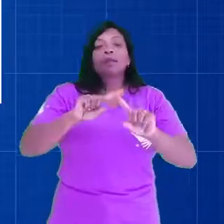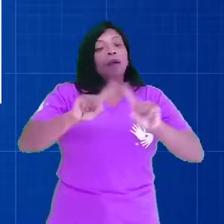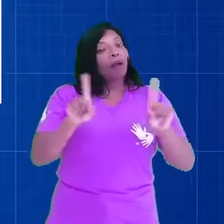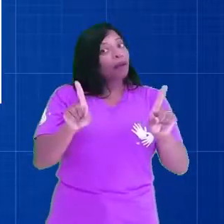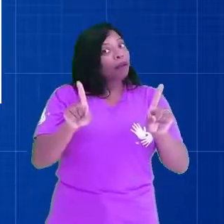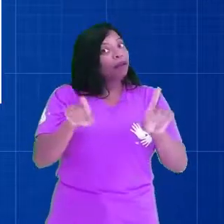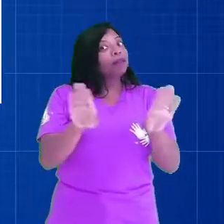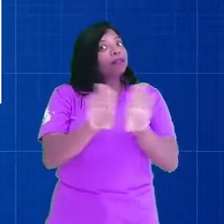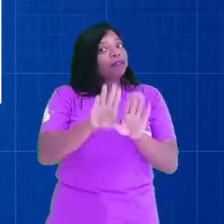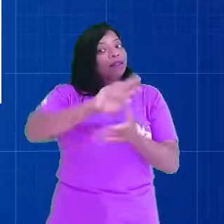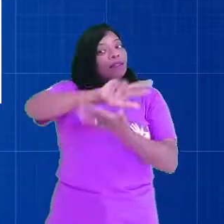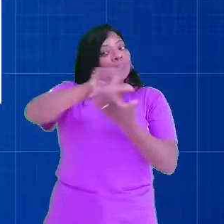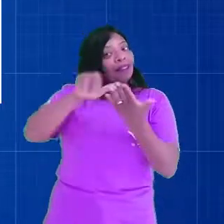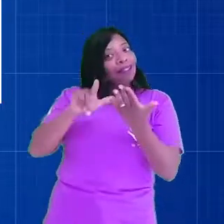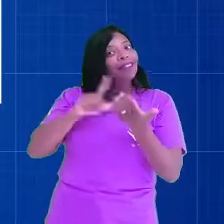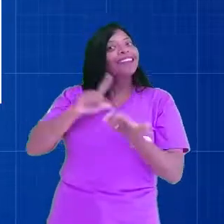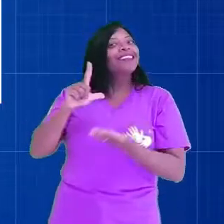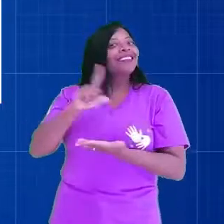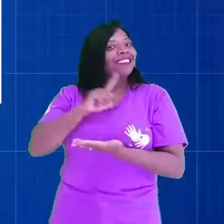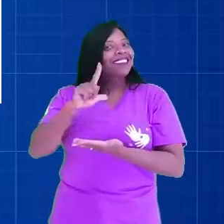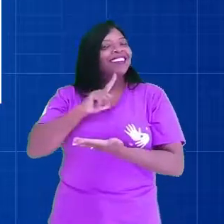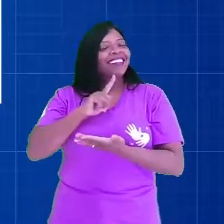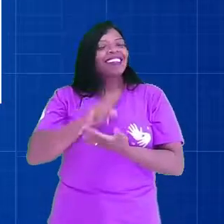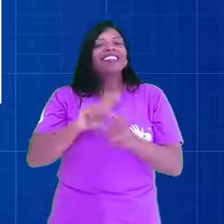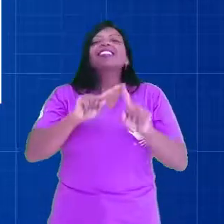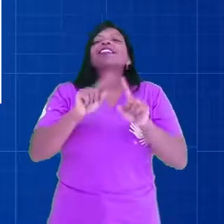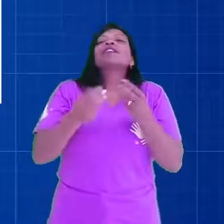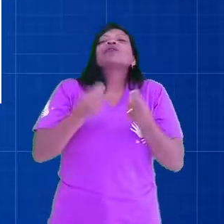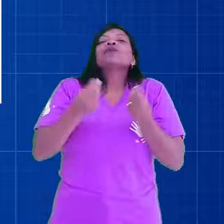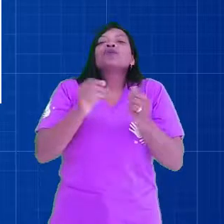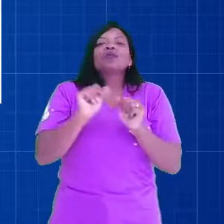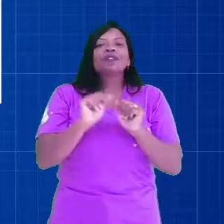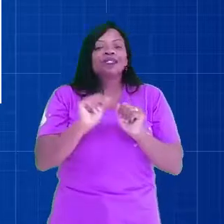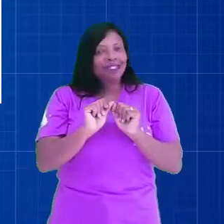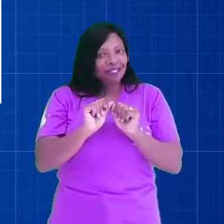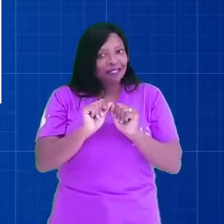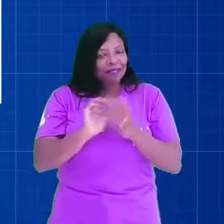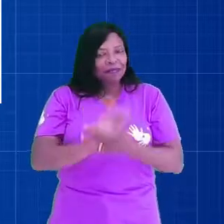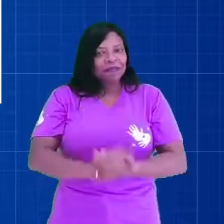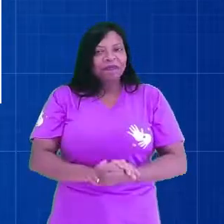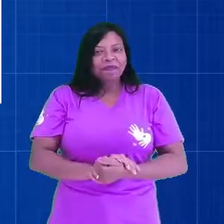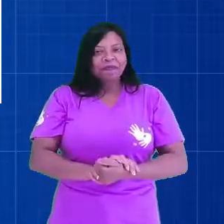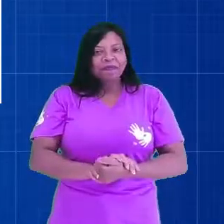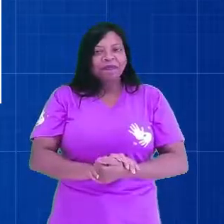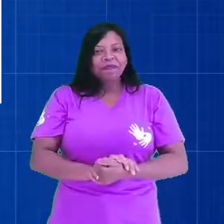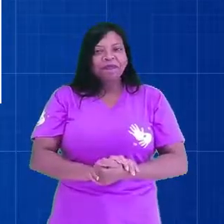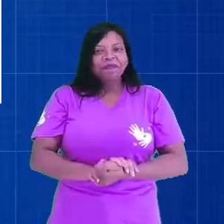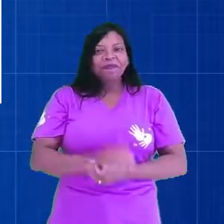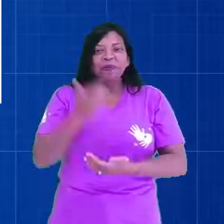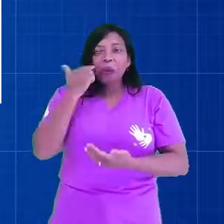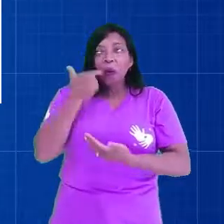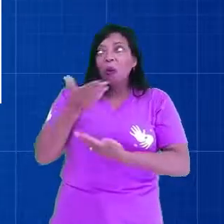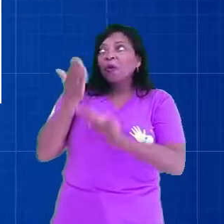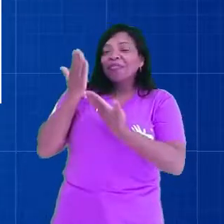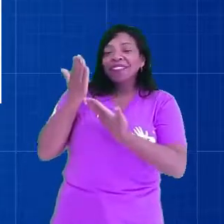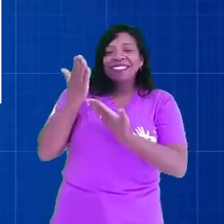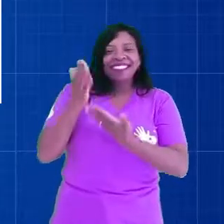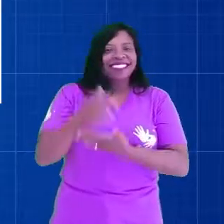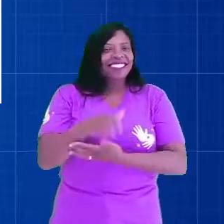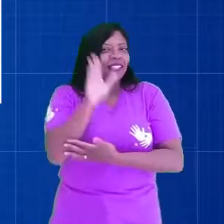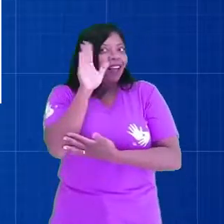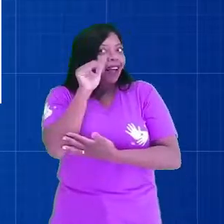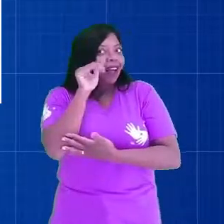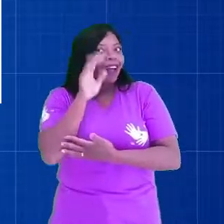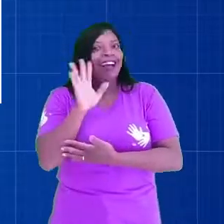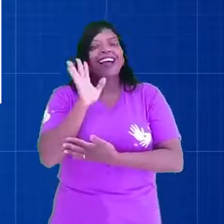outra forma. Que outras formas será que a gente pode fazer? Olhem só que ideia